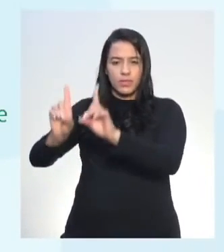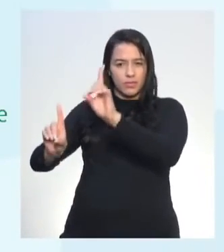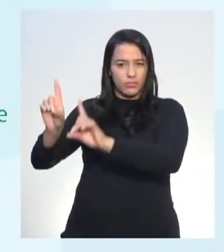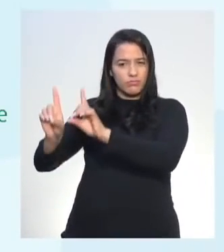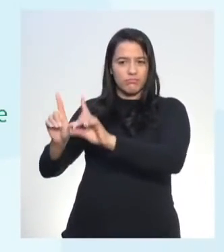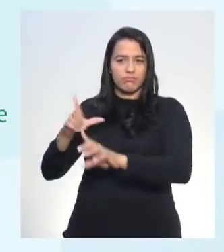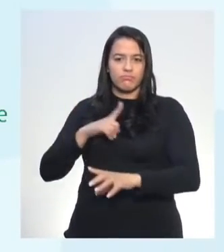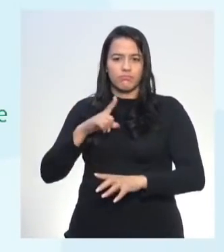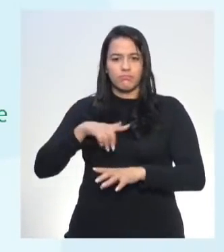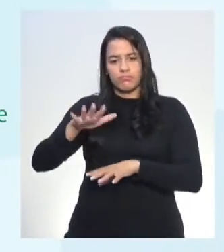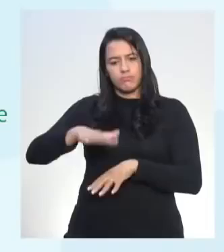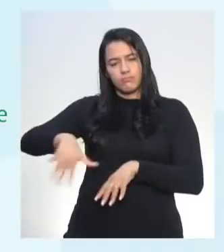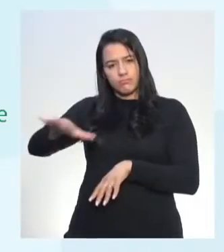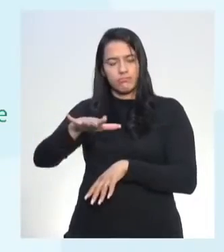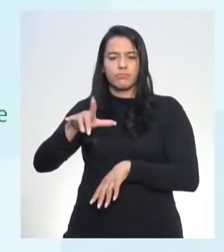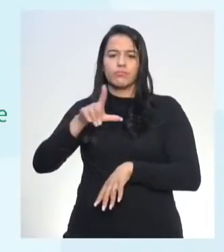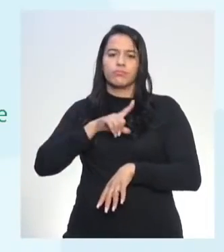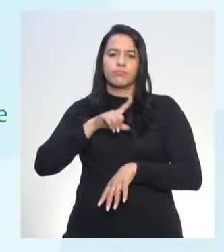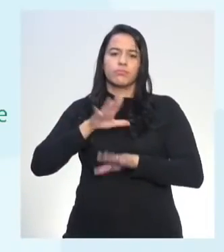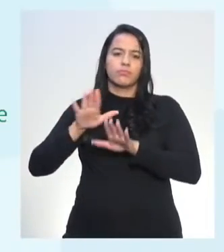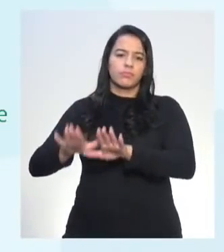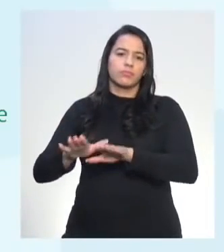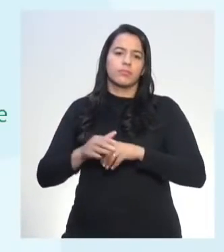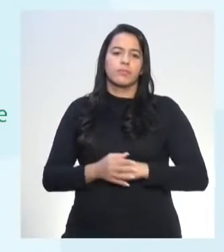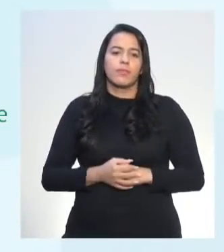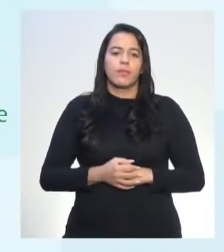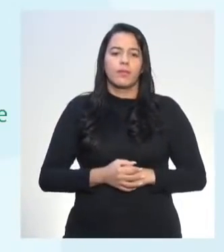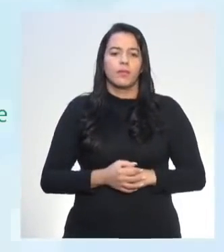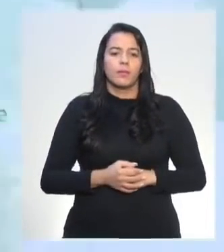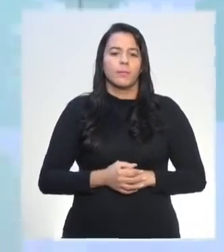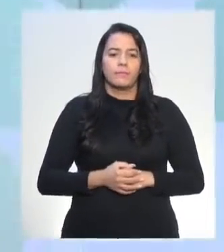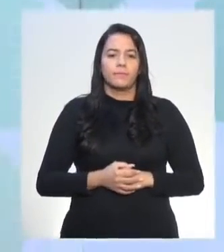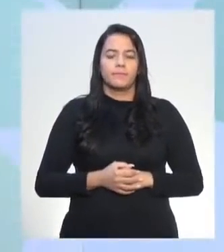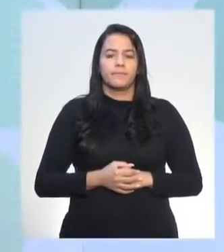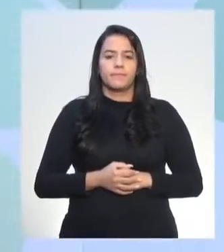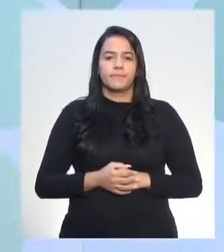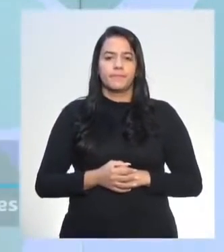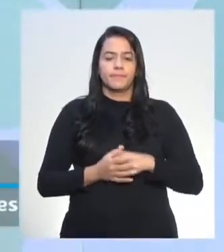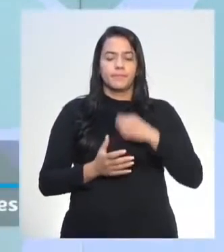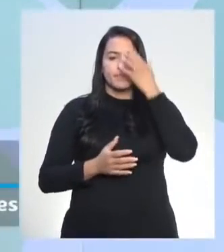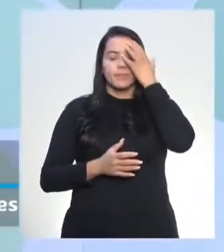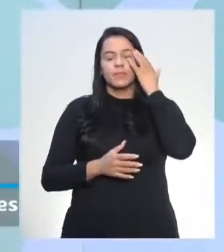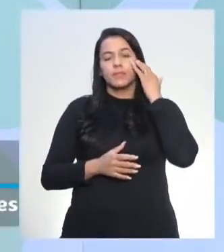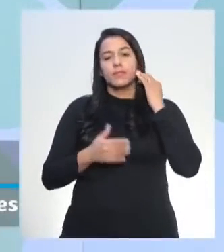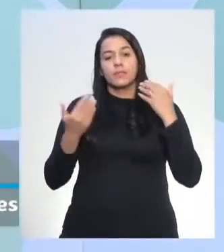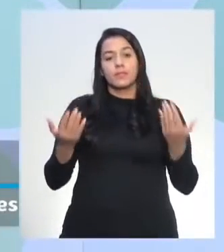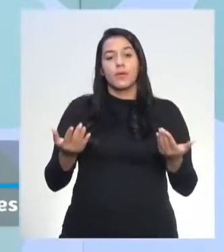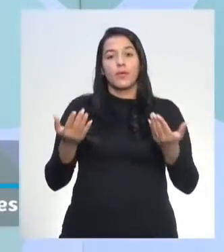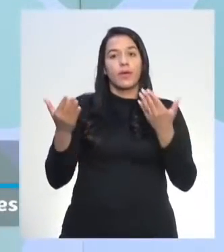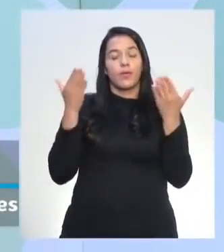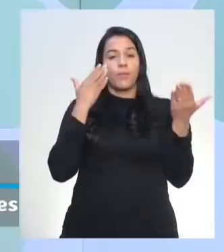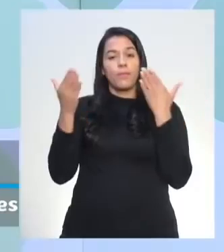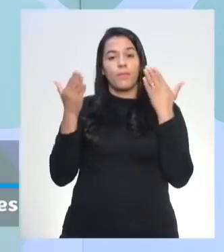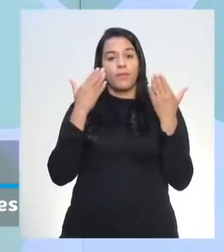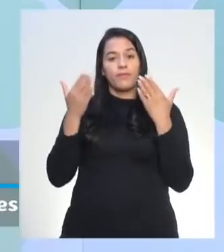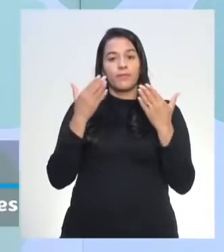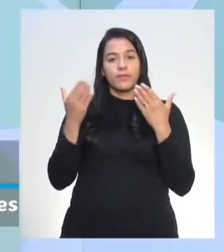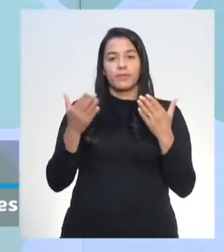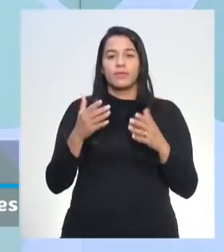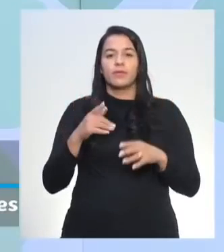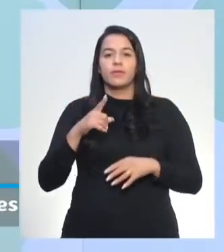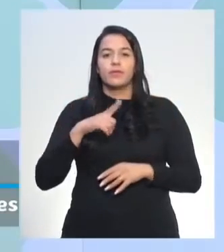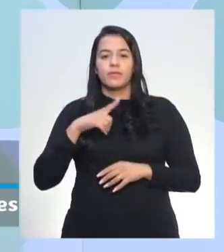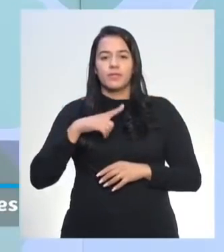né, um templo romano que era considerado a habitação dos deuses romanos. Então, olha só, a associação que foi feita, a comparação, aí, a metáfora,